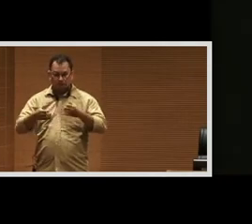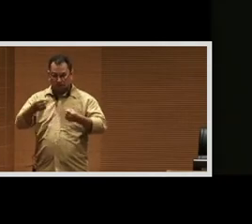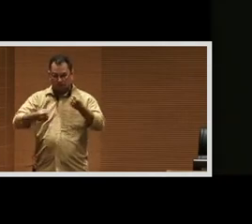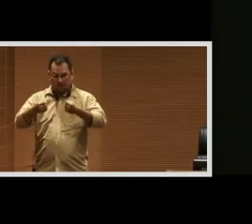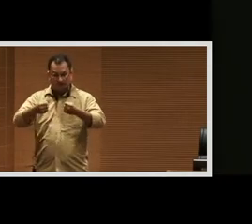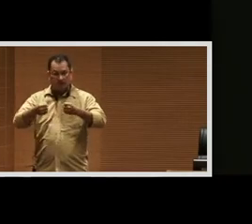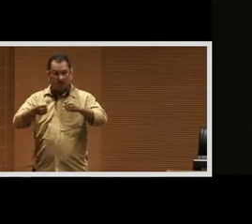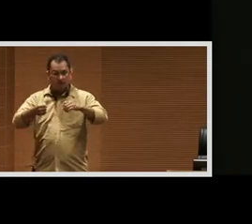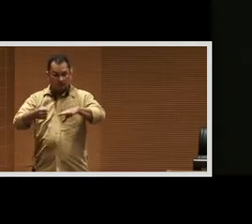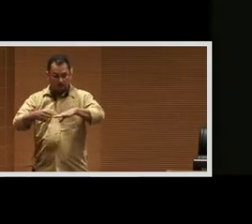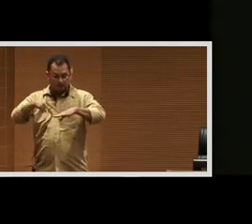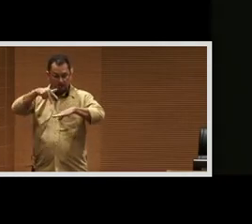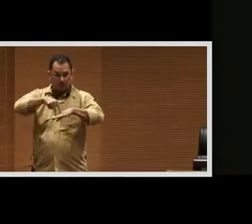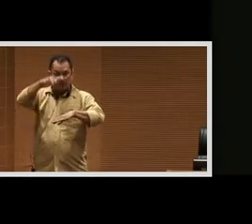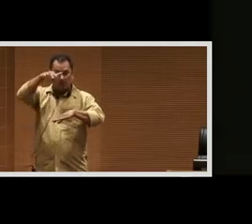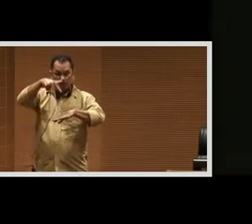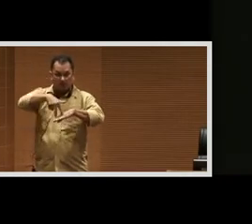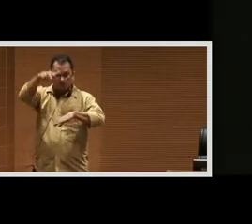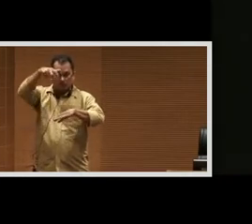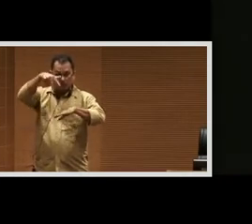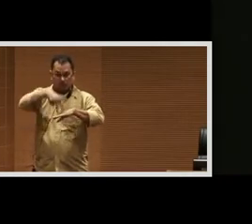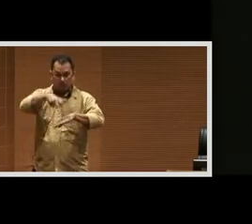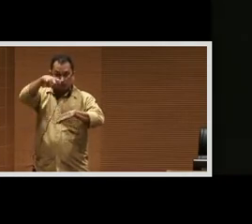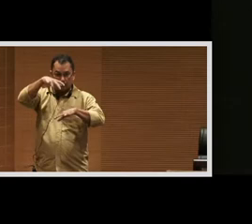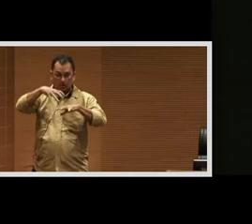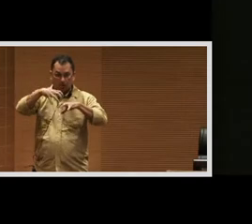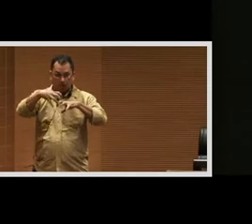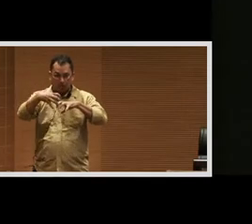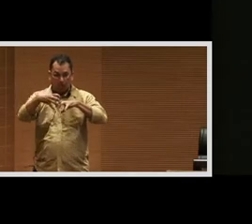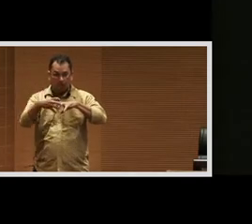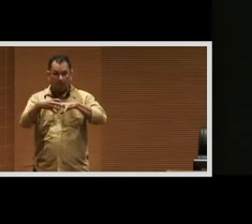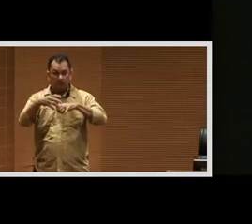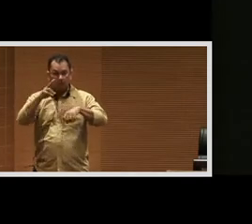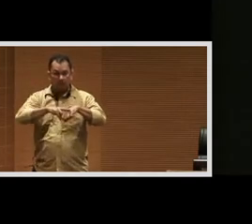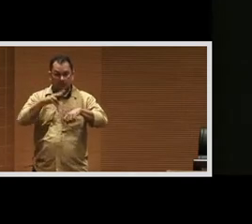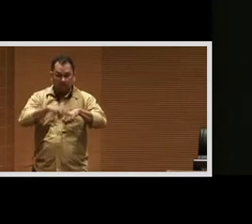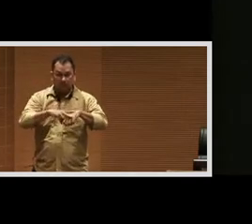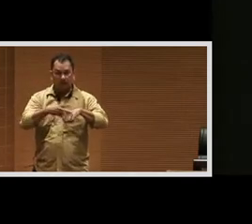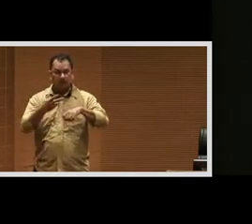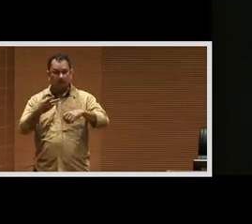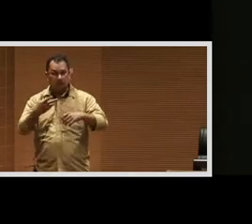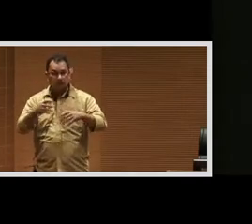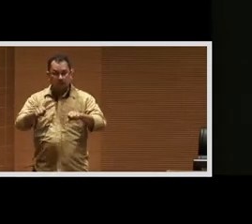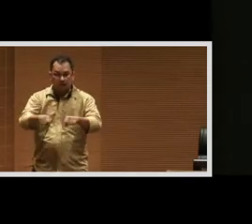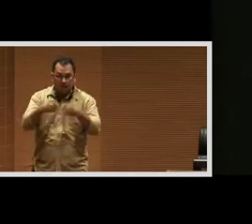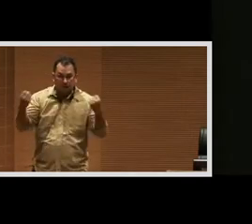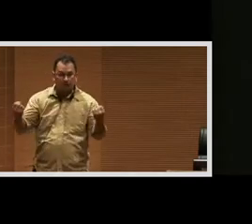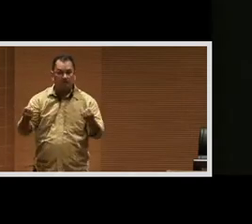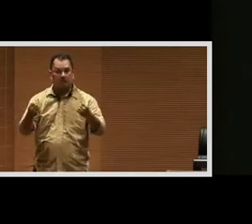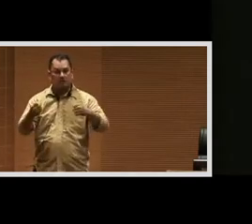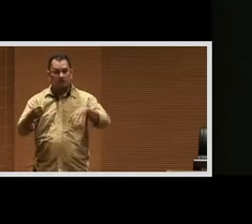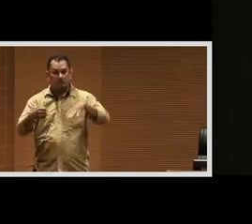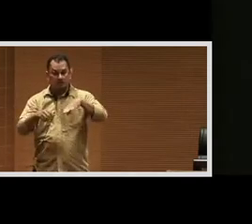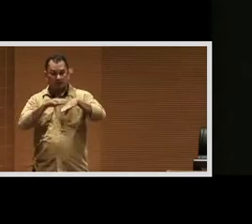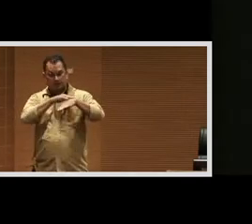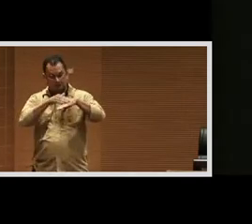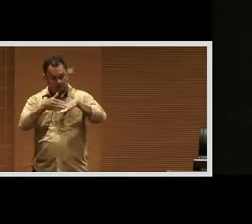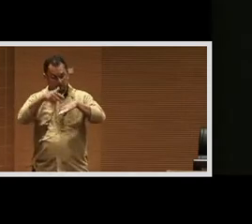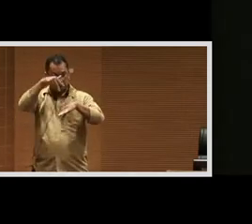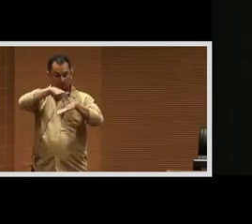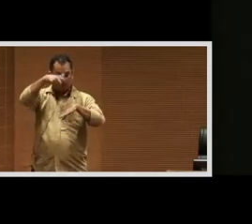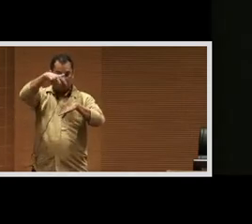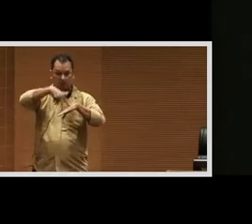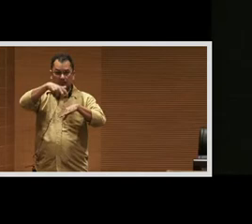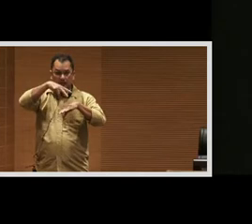carros. Ele pulava, ele quebrou os vidros do carro, ele amassou os capôs de 5 carros, e,